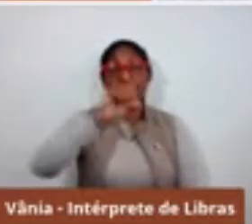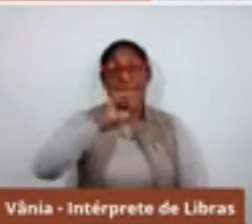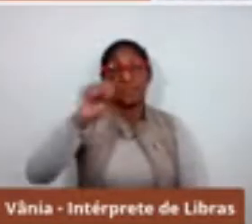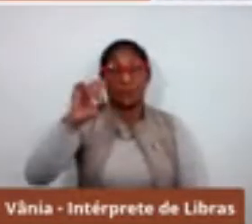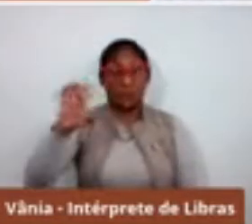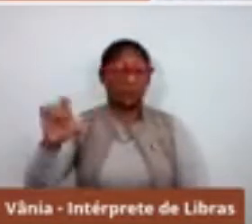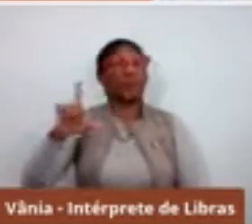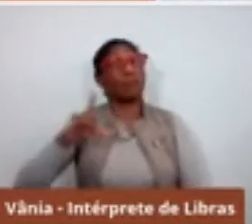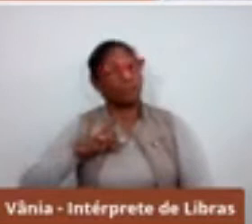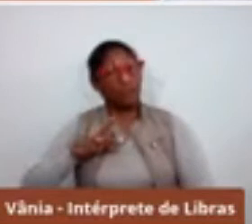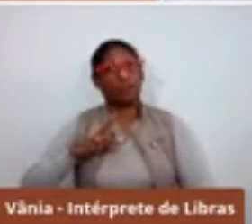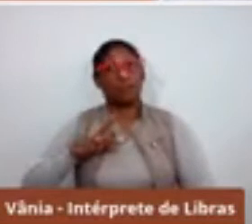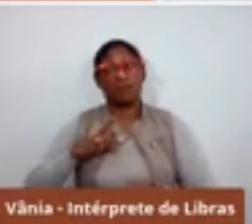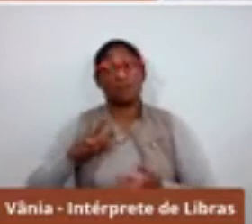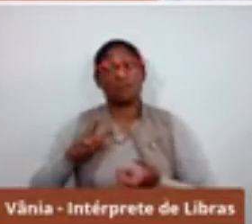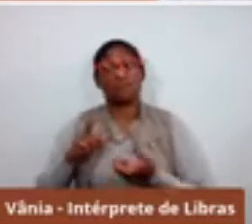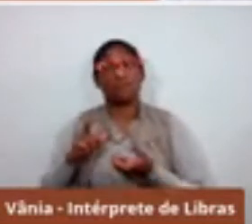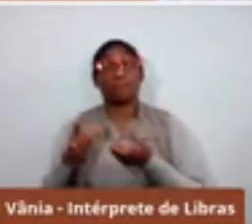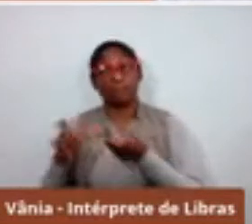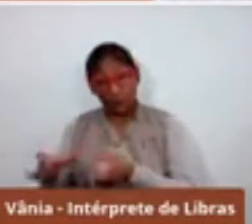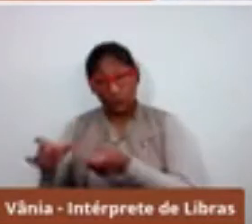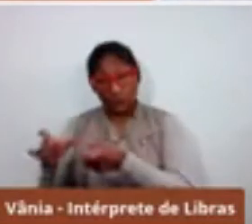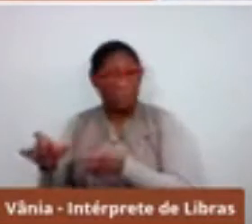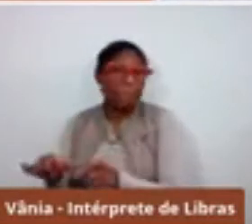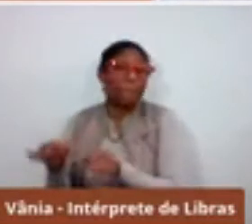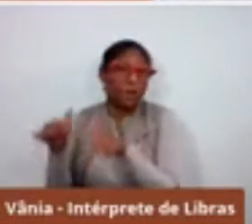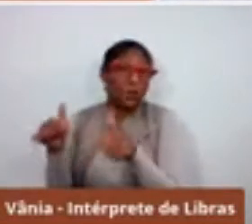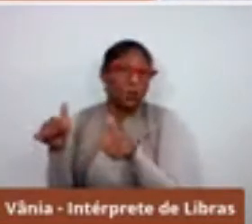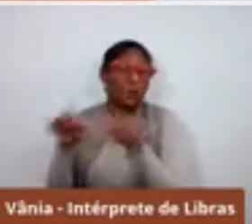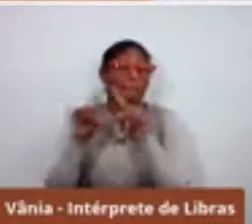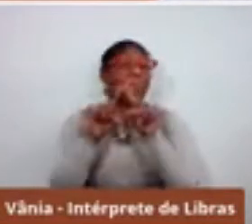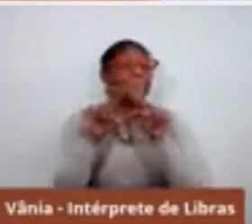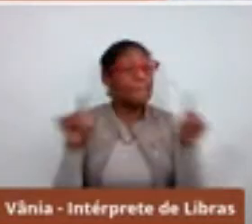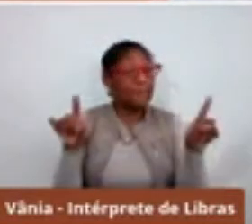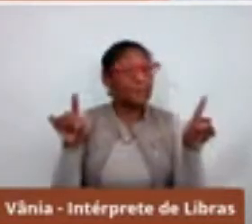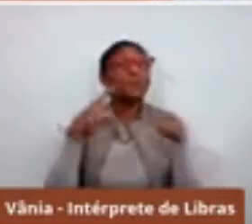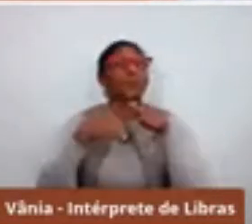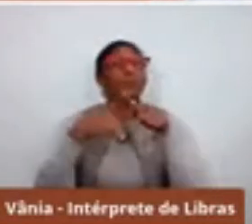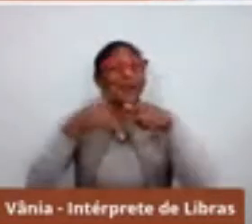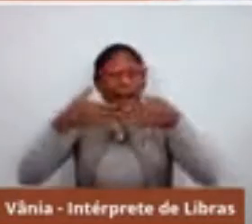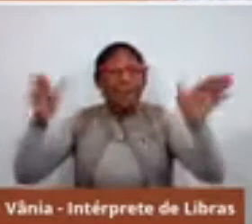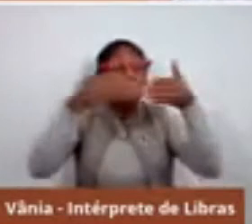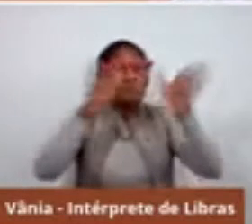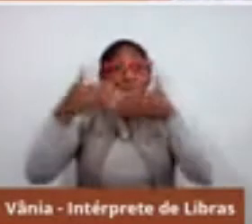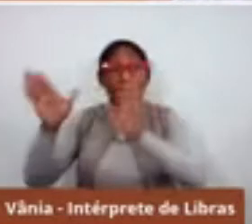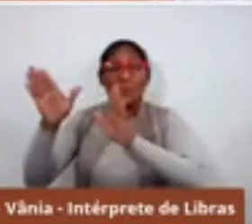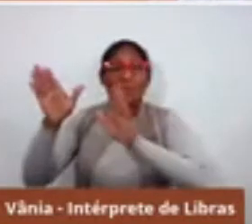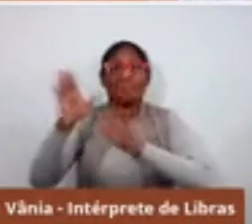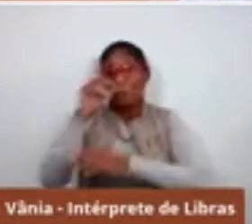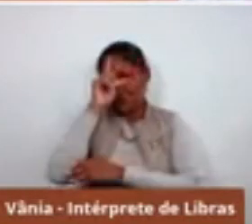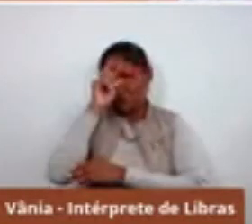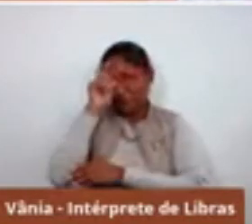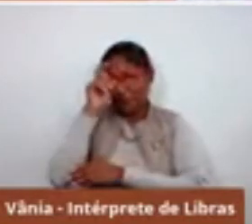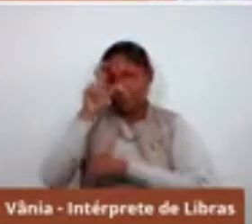que melhorou em relação à semana passada, mas que também, pela oferta de leitos, se mantém na